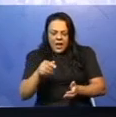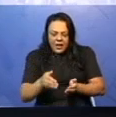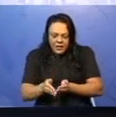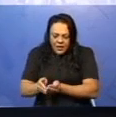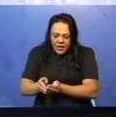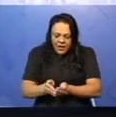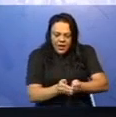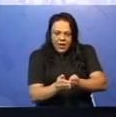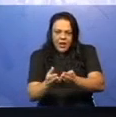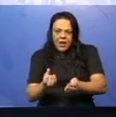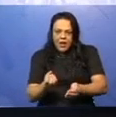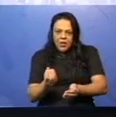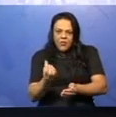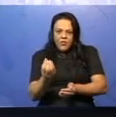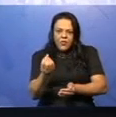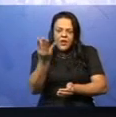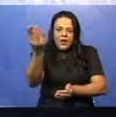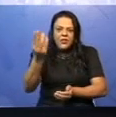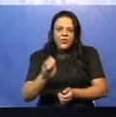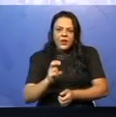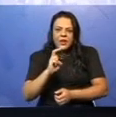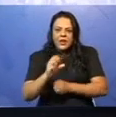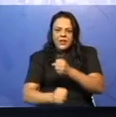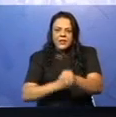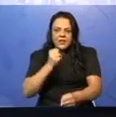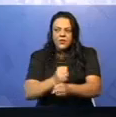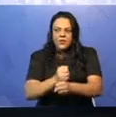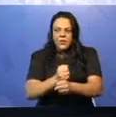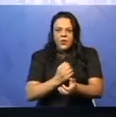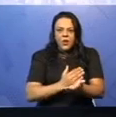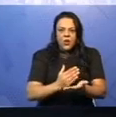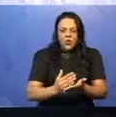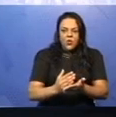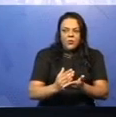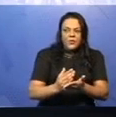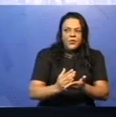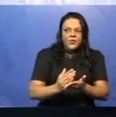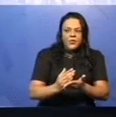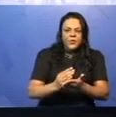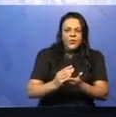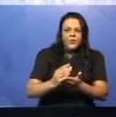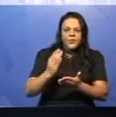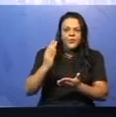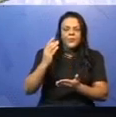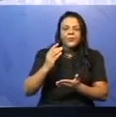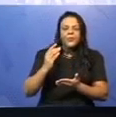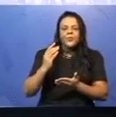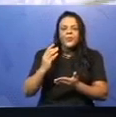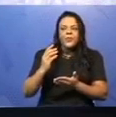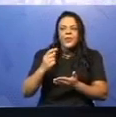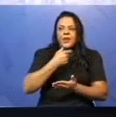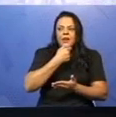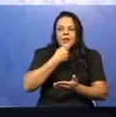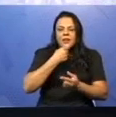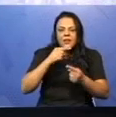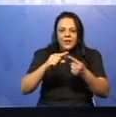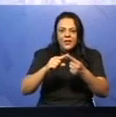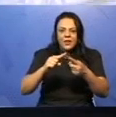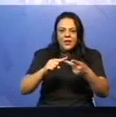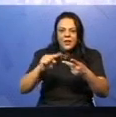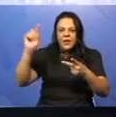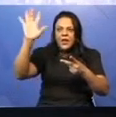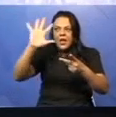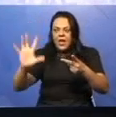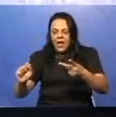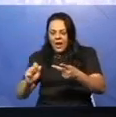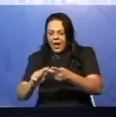Inglaterra, passou pela África, Cabo Verde, depois desceu para o Brasil, passou tanto na Bahia quanto no Rio de